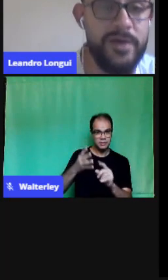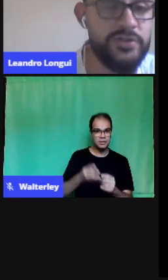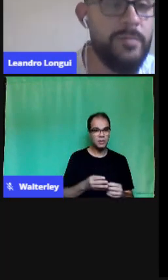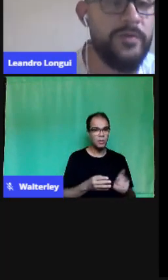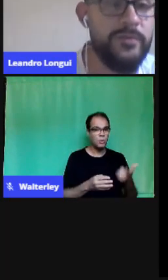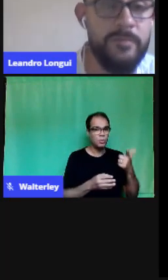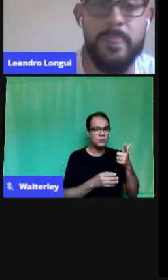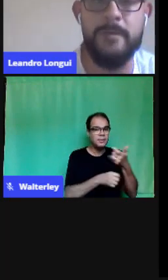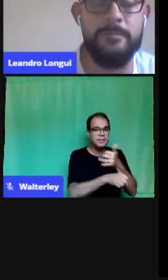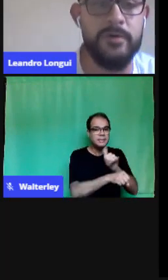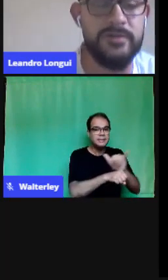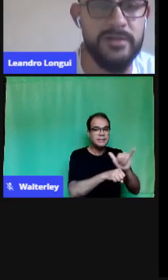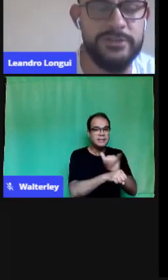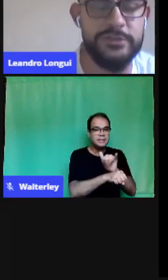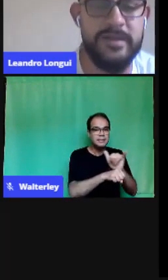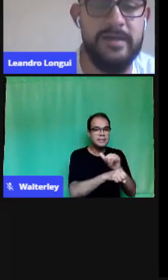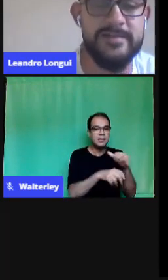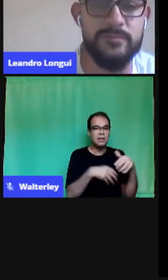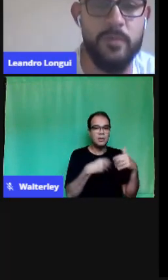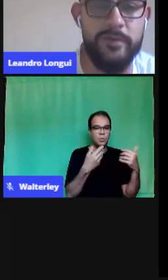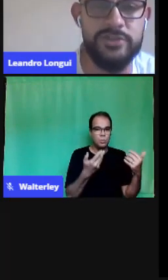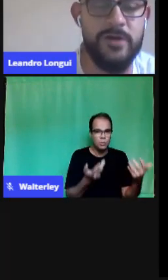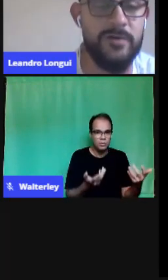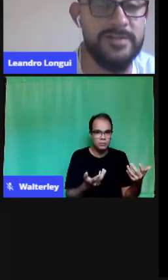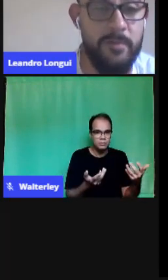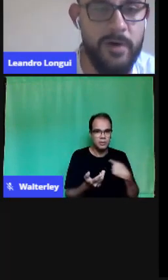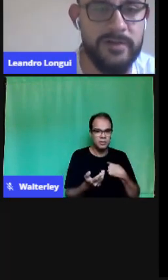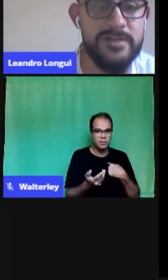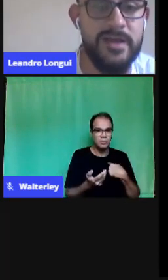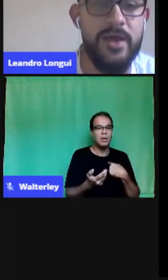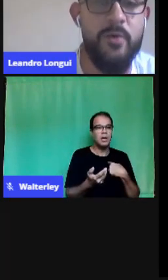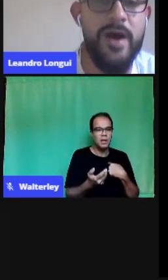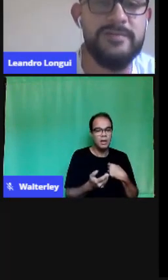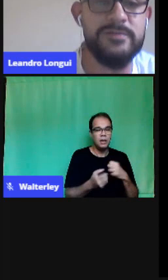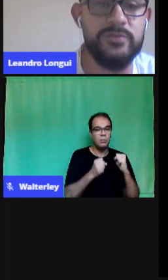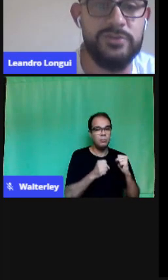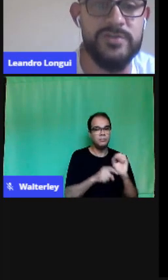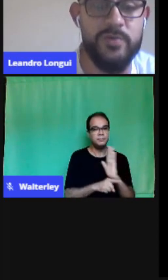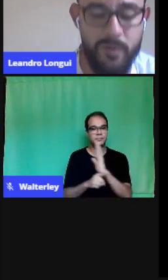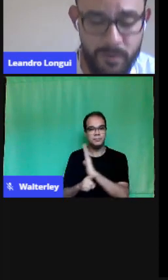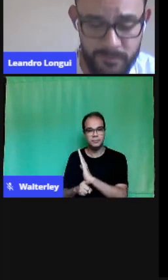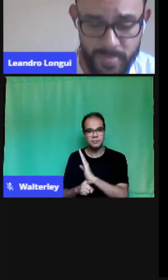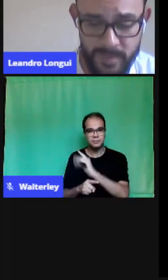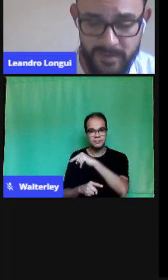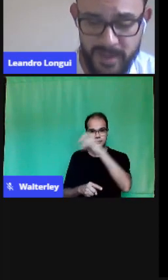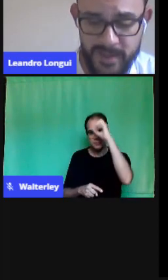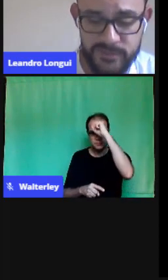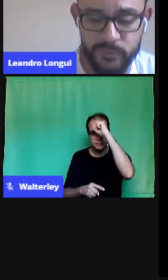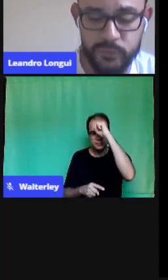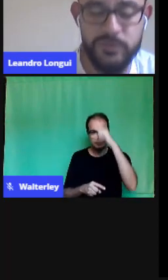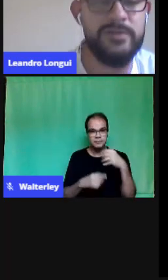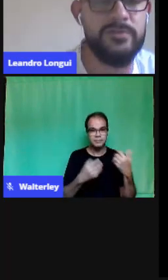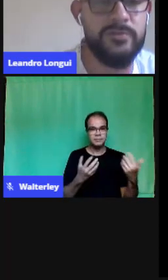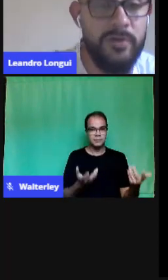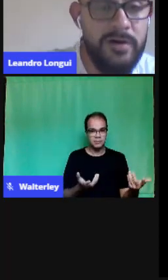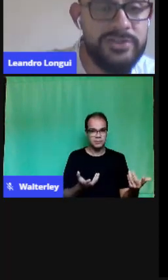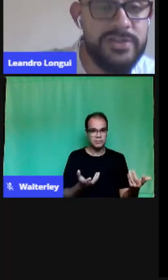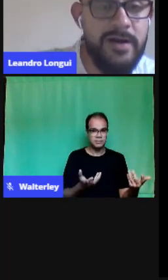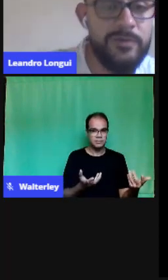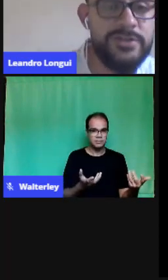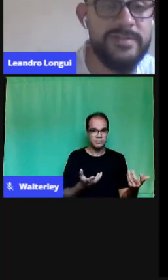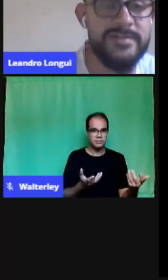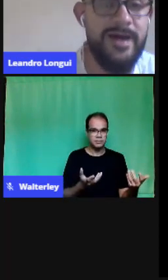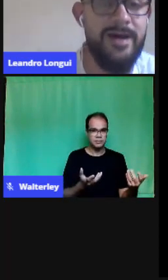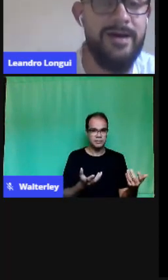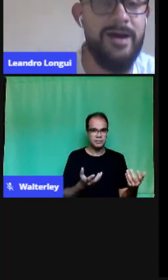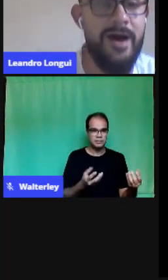Então, esse é um questionamento importante, né, nesse momento de aulas remotas. Quais metodologias, qual estrutura